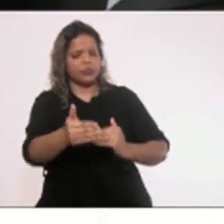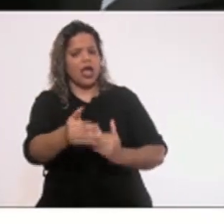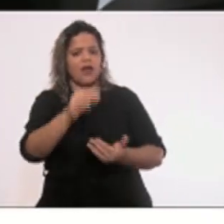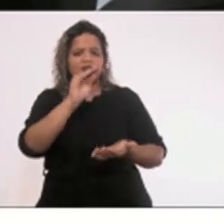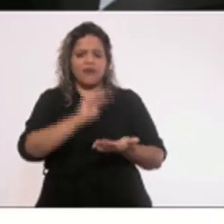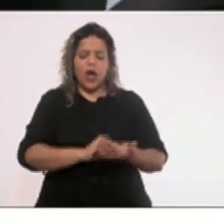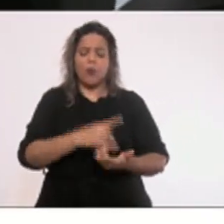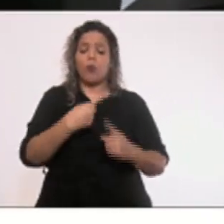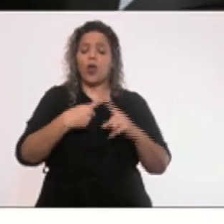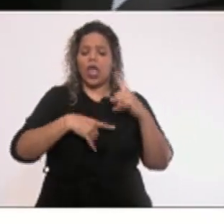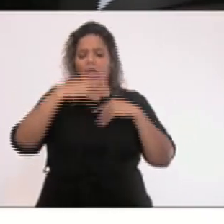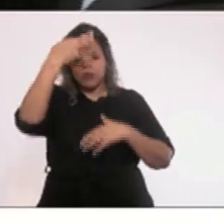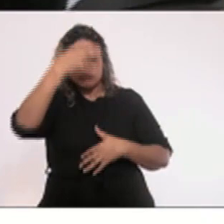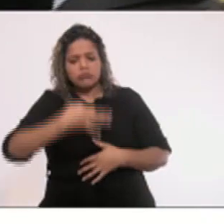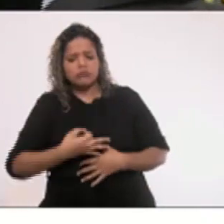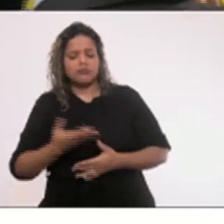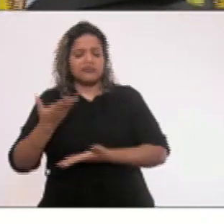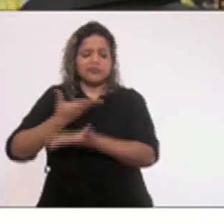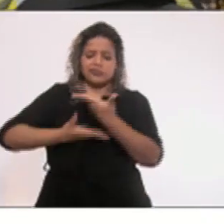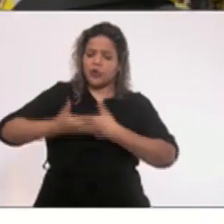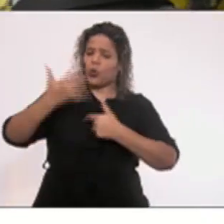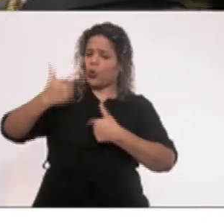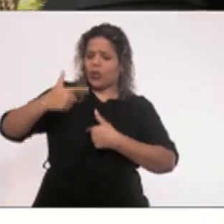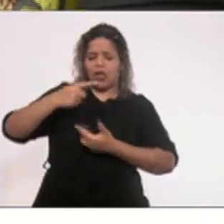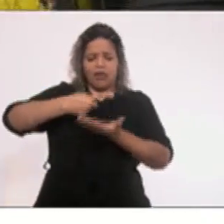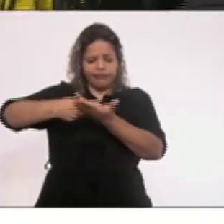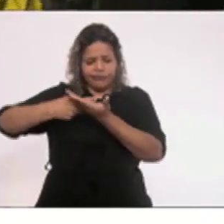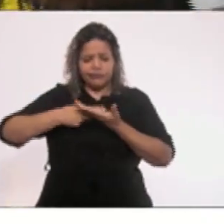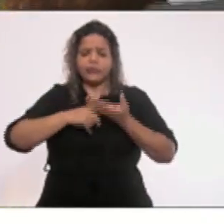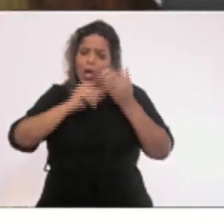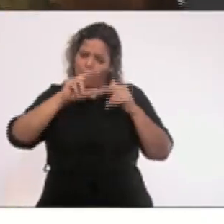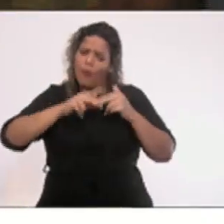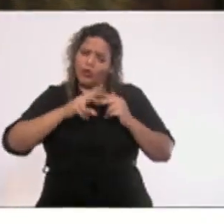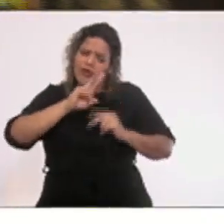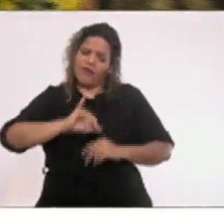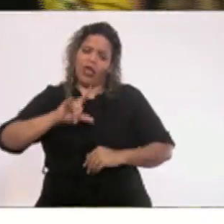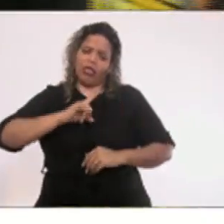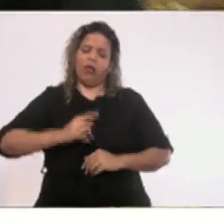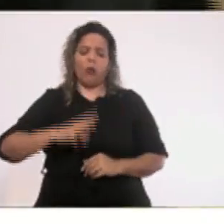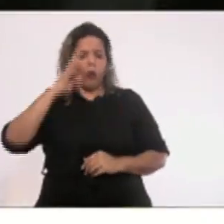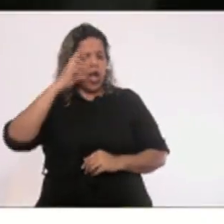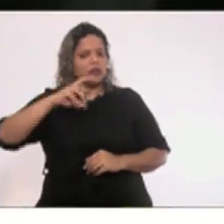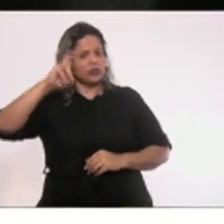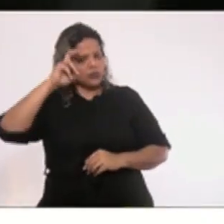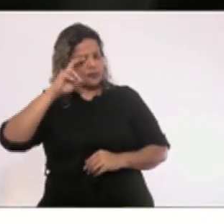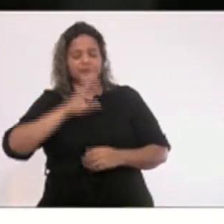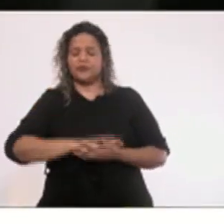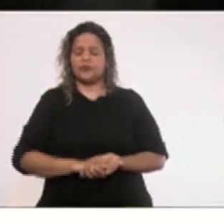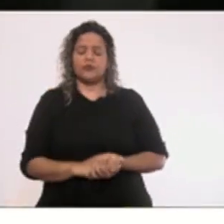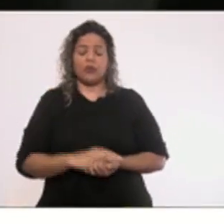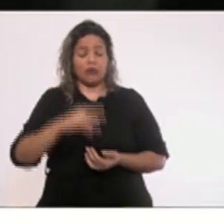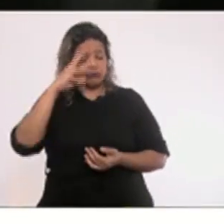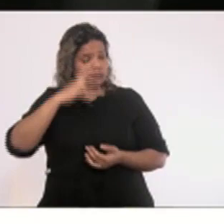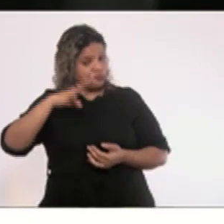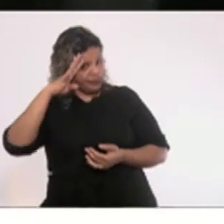de compreensão, bom senso e acordo. Então, senhor presidente, eu